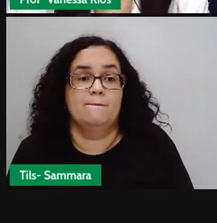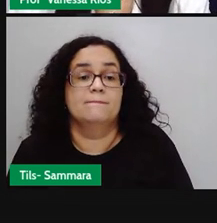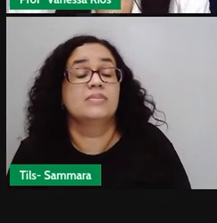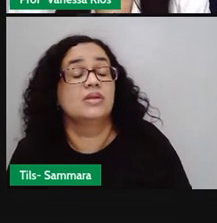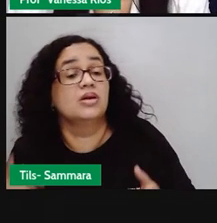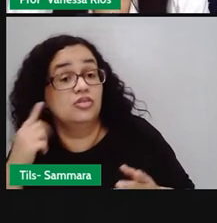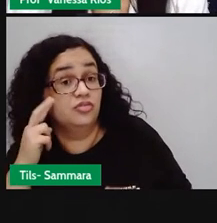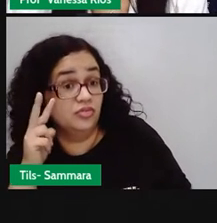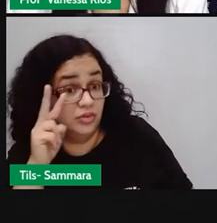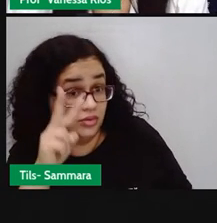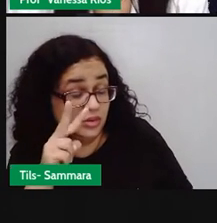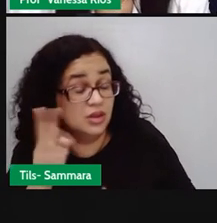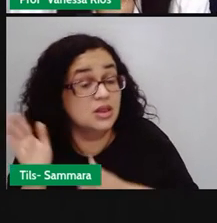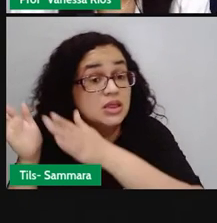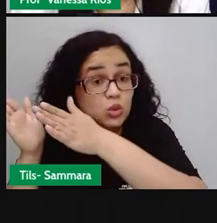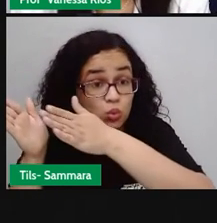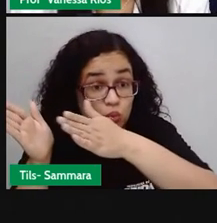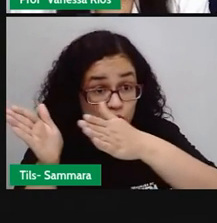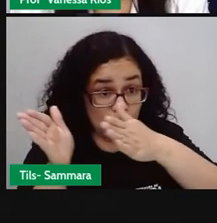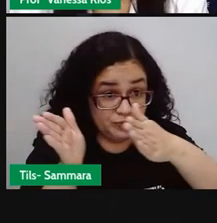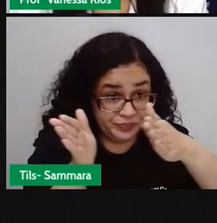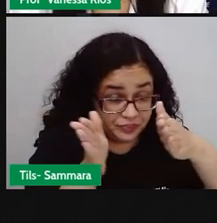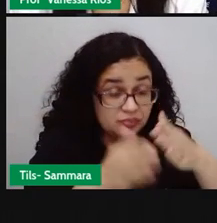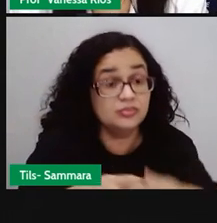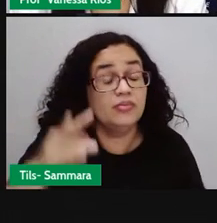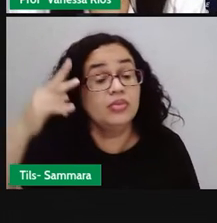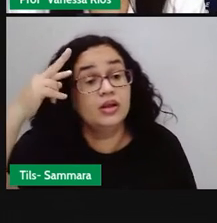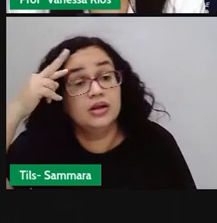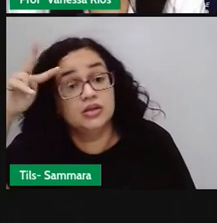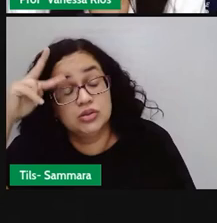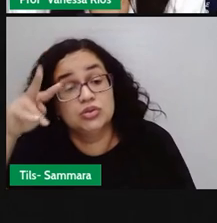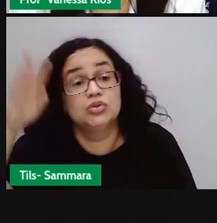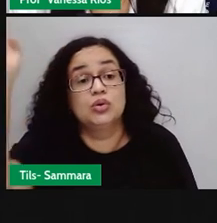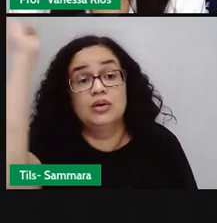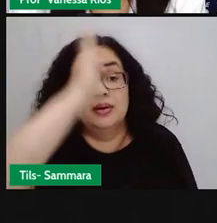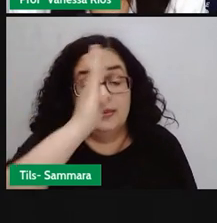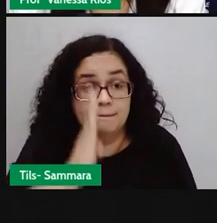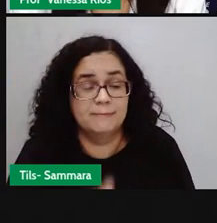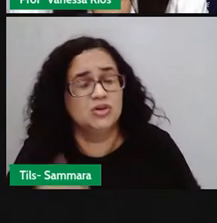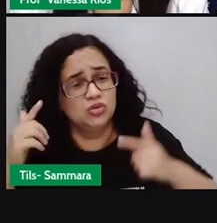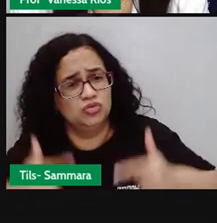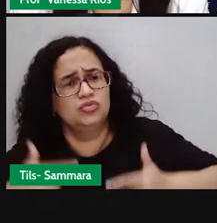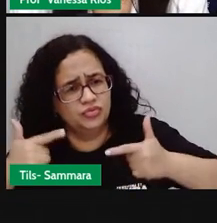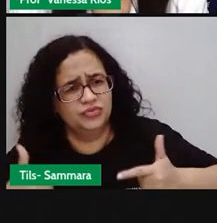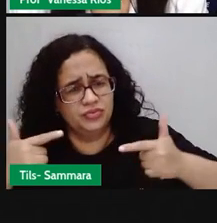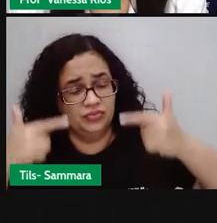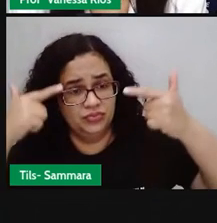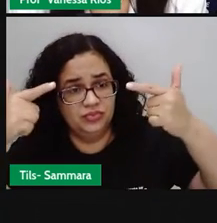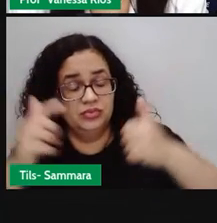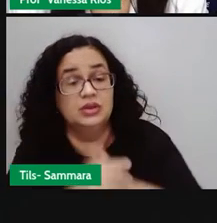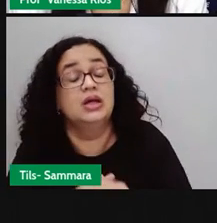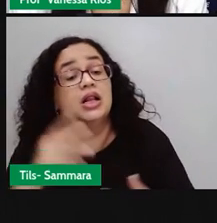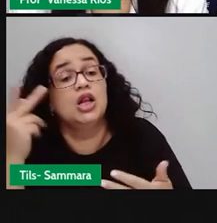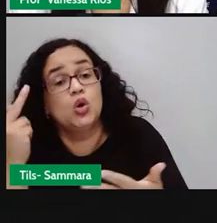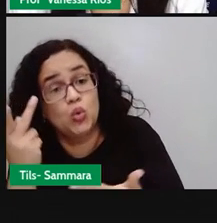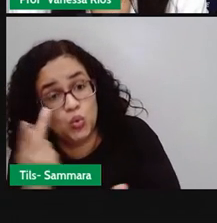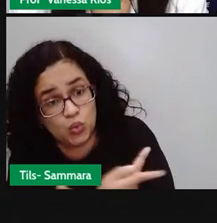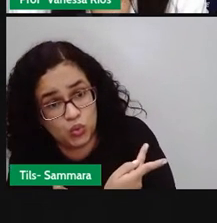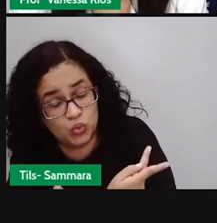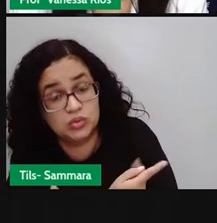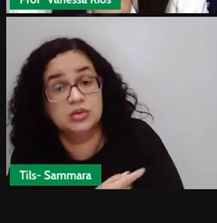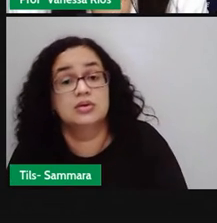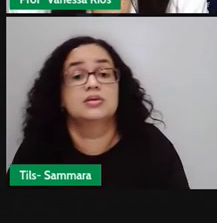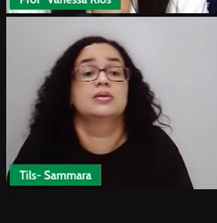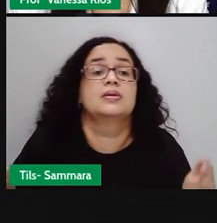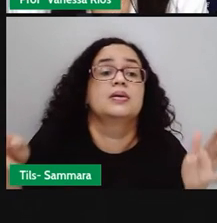Então, nós vimos aí no decorrer, né, da história do Brasil muitas lutas que foram acontecendo em